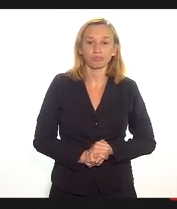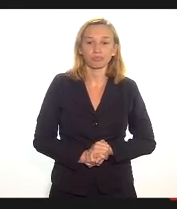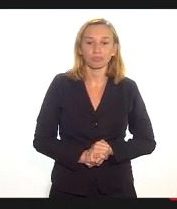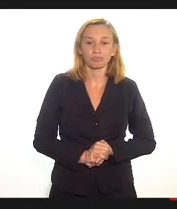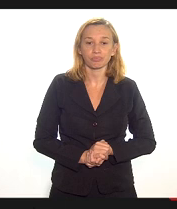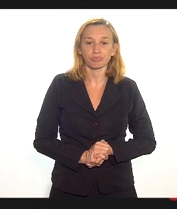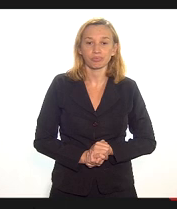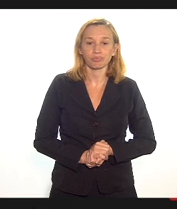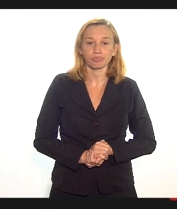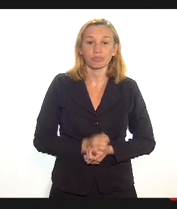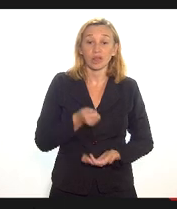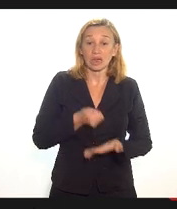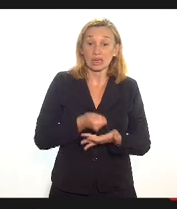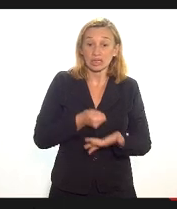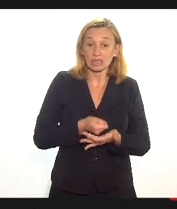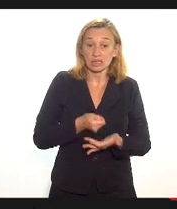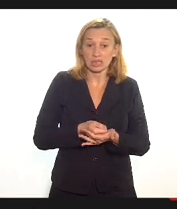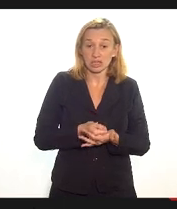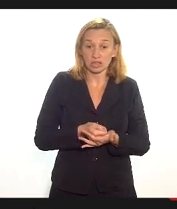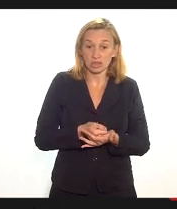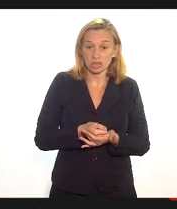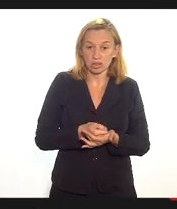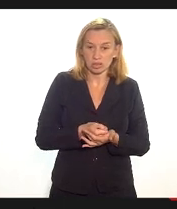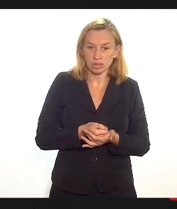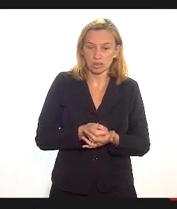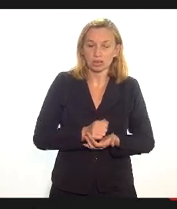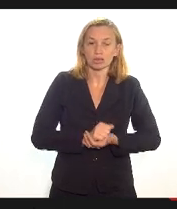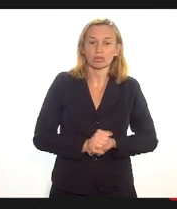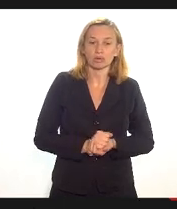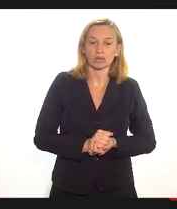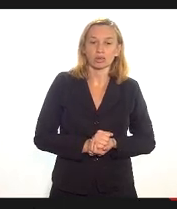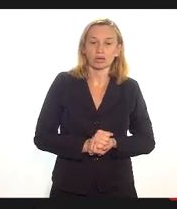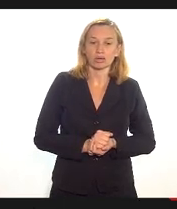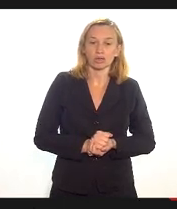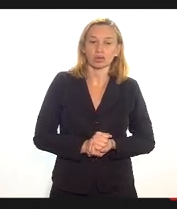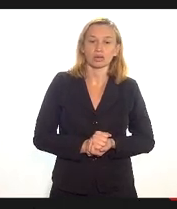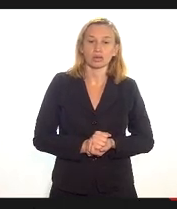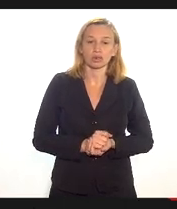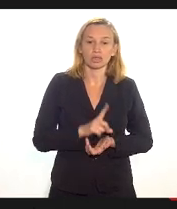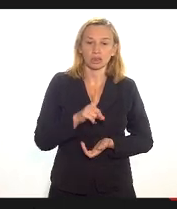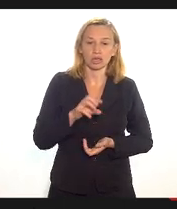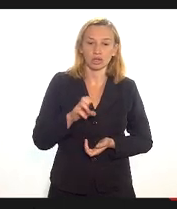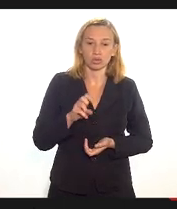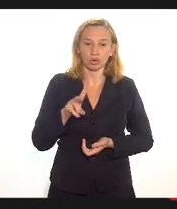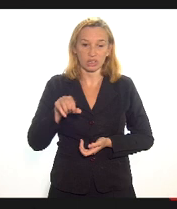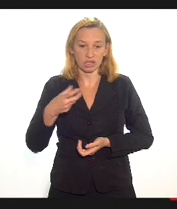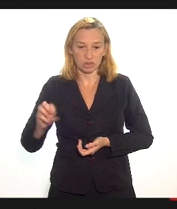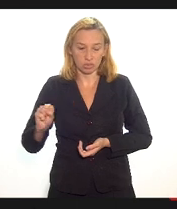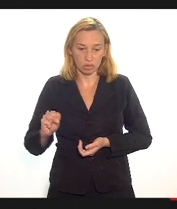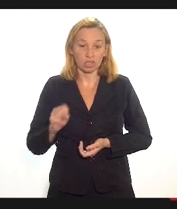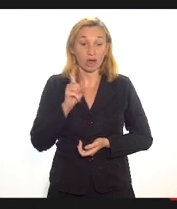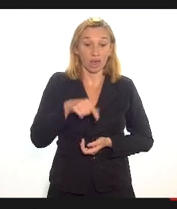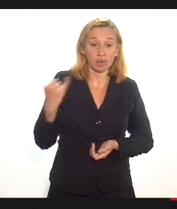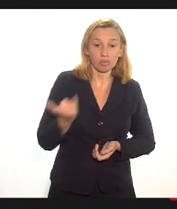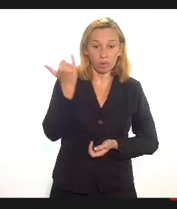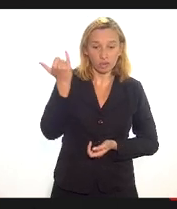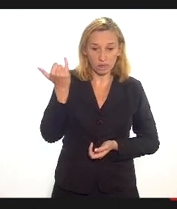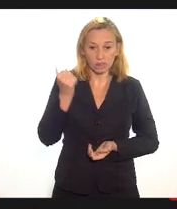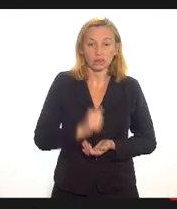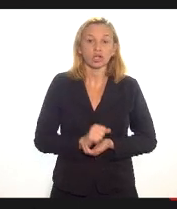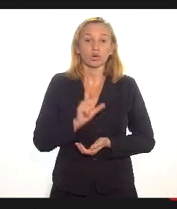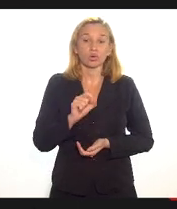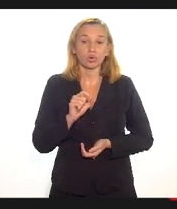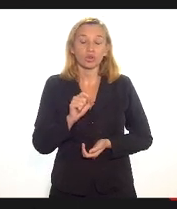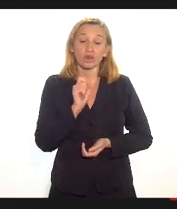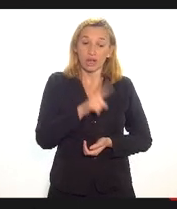e todas as questões que venham a ser colocadas, elas são importantes para saber o que é